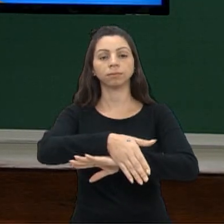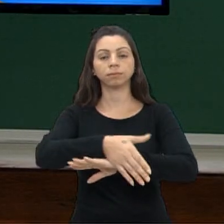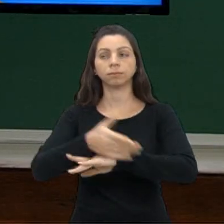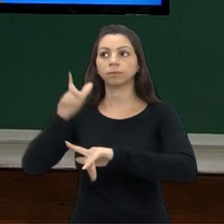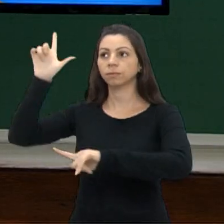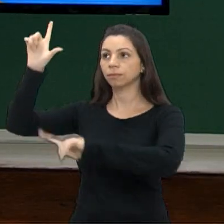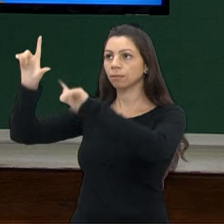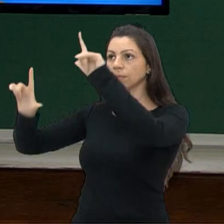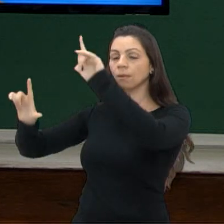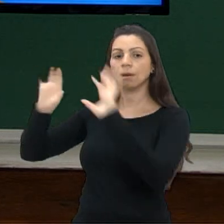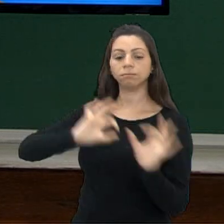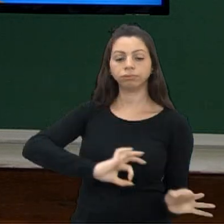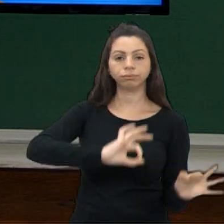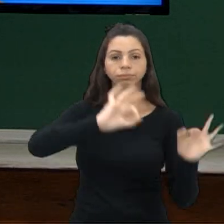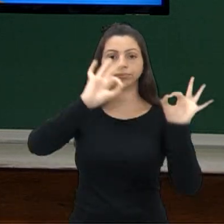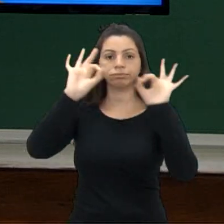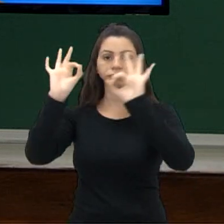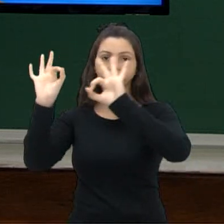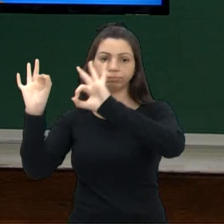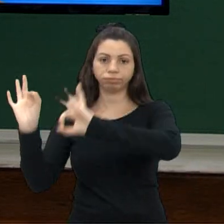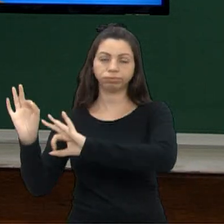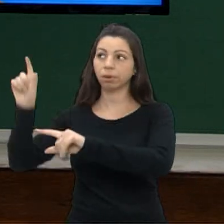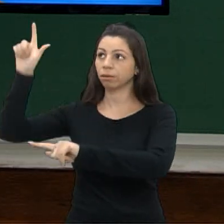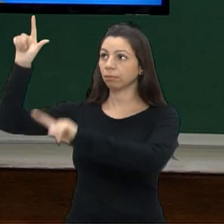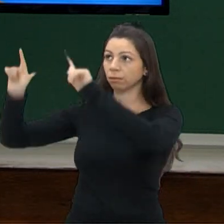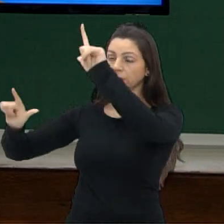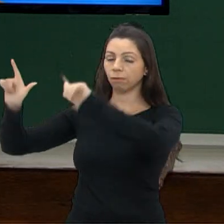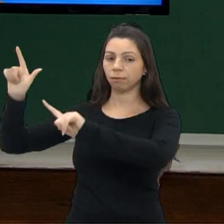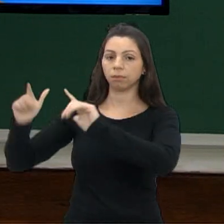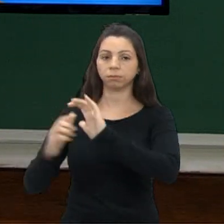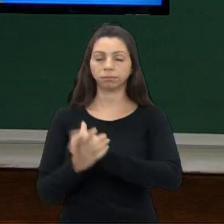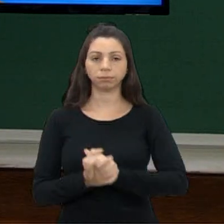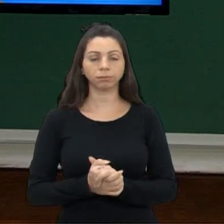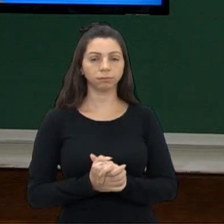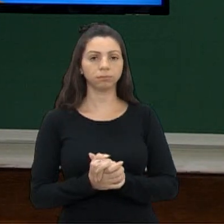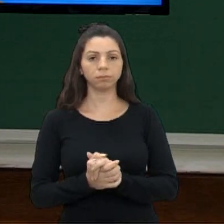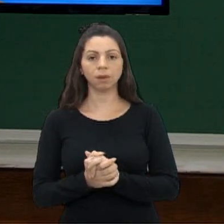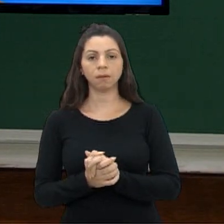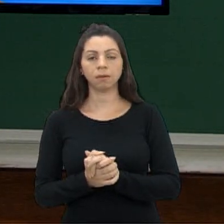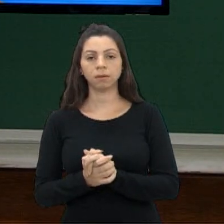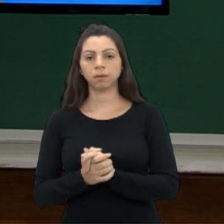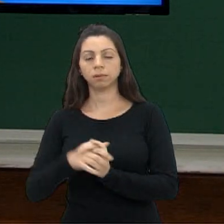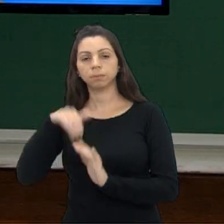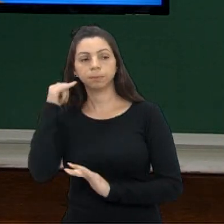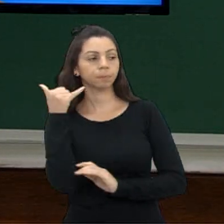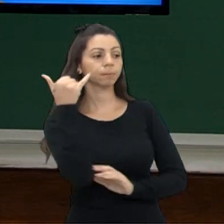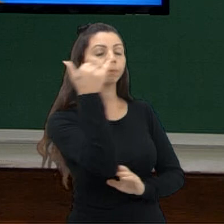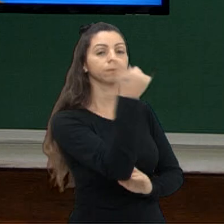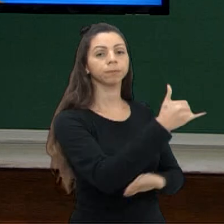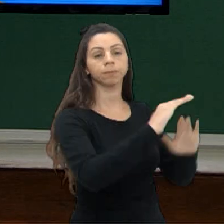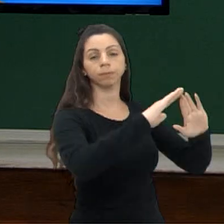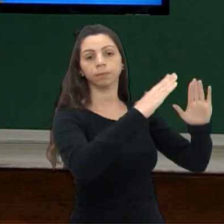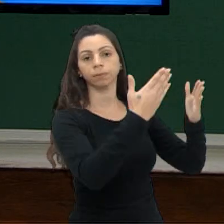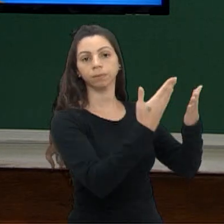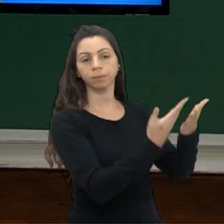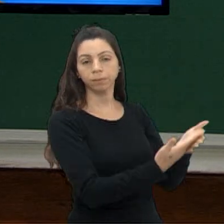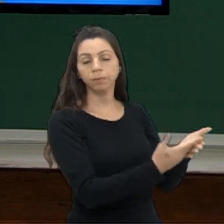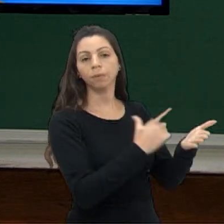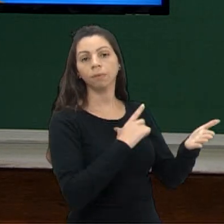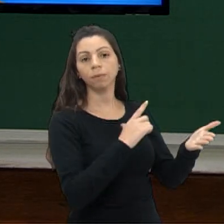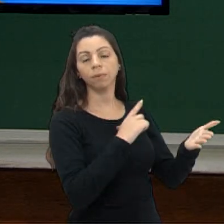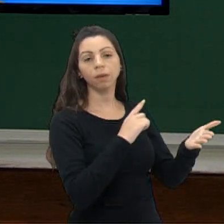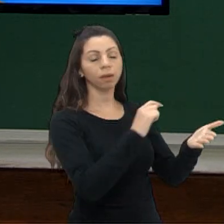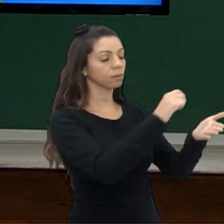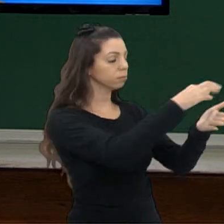TV, apenas da TV, verifique, entre em contato com o seu colégio, veja se não há uma lista de